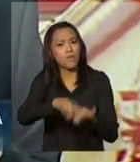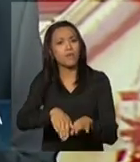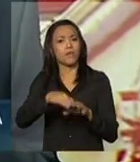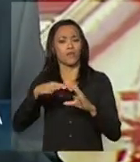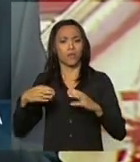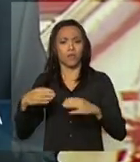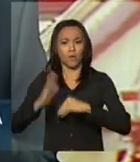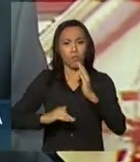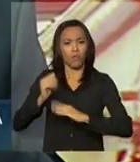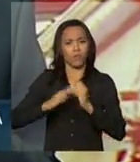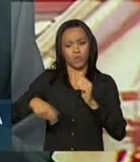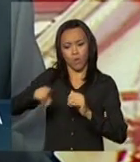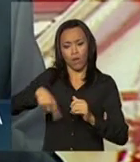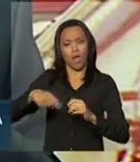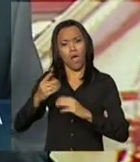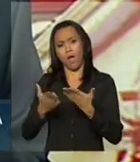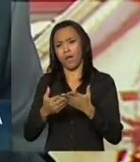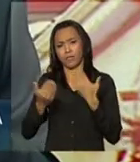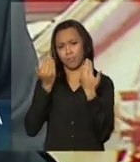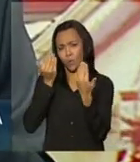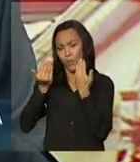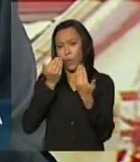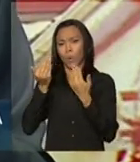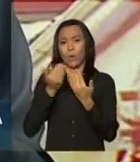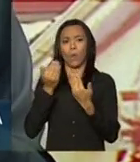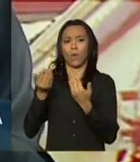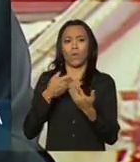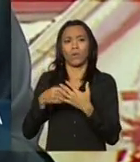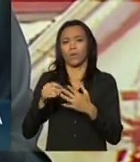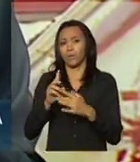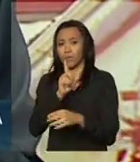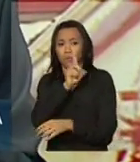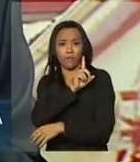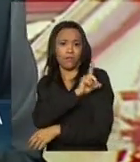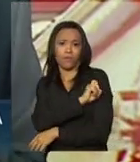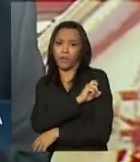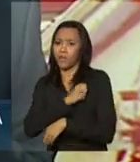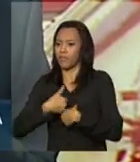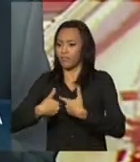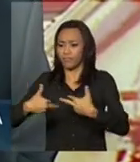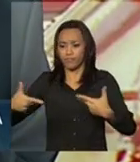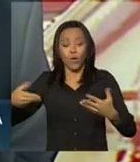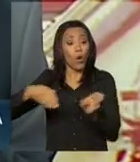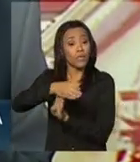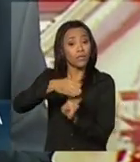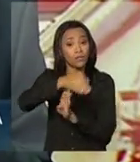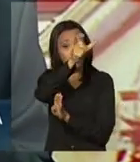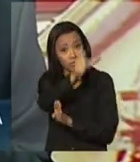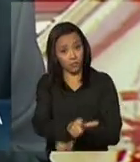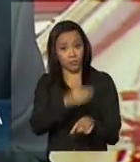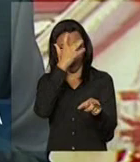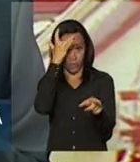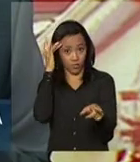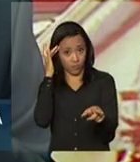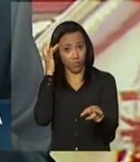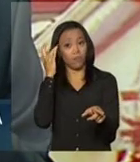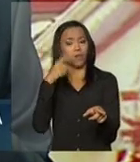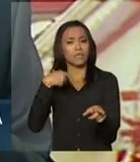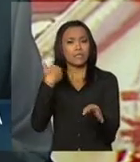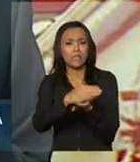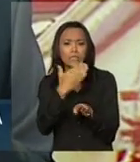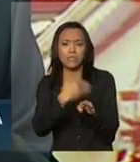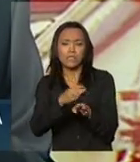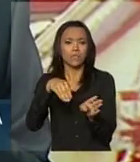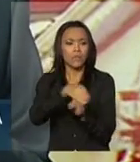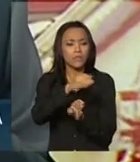equipe completa, com médico, psicólogo, assistente social, enfermeira e assim por diante, recebendo a supervisão, a capacitação,